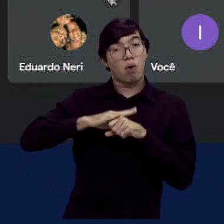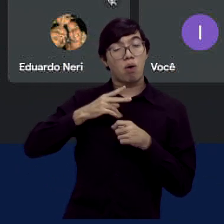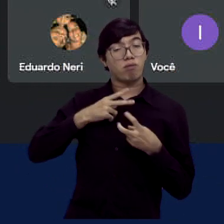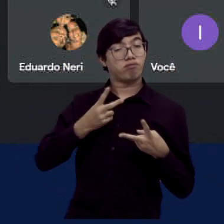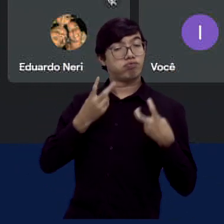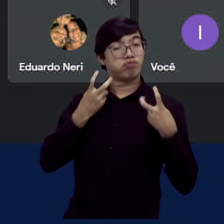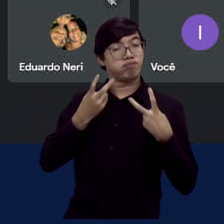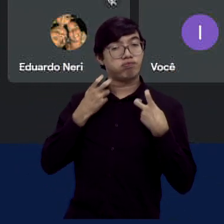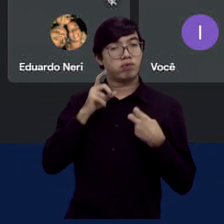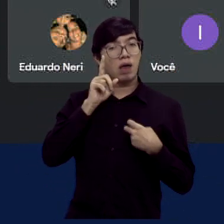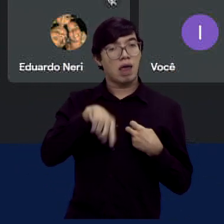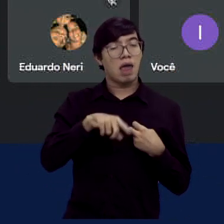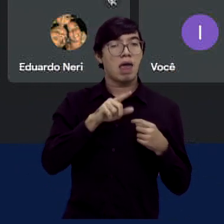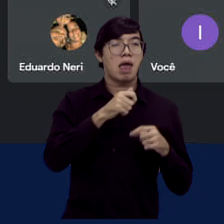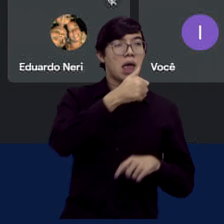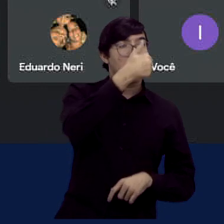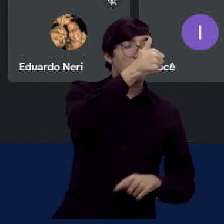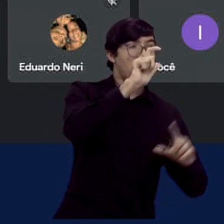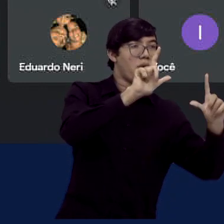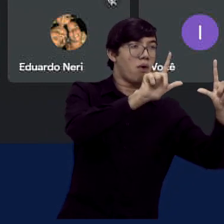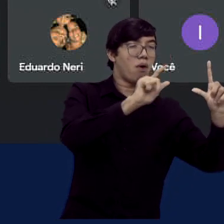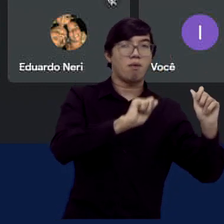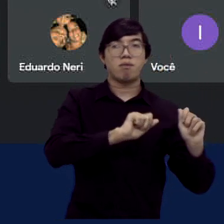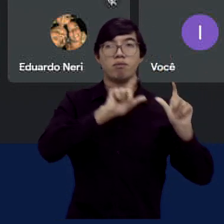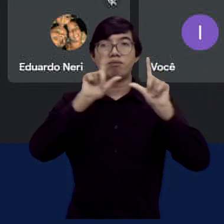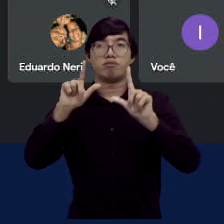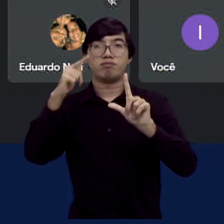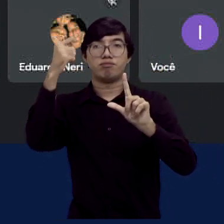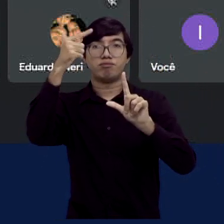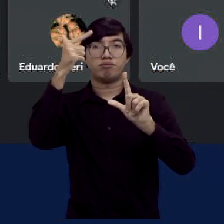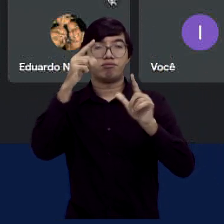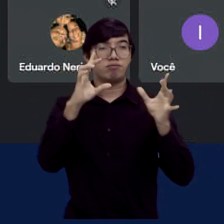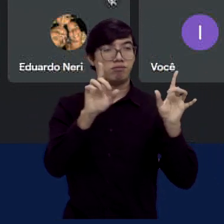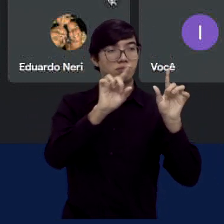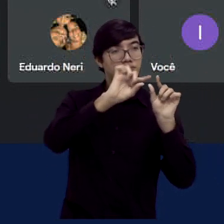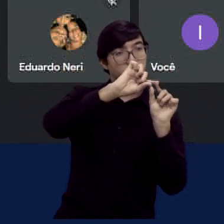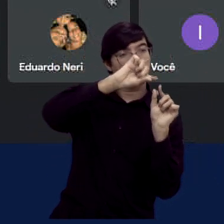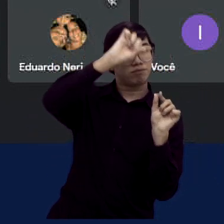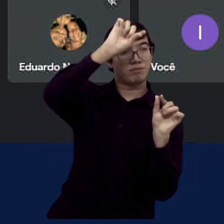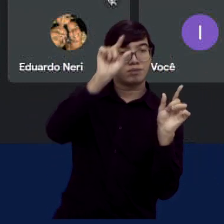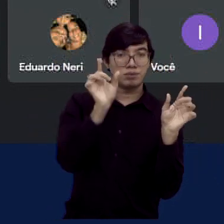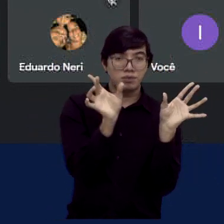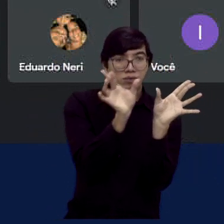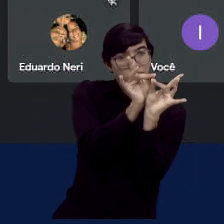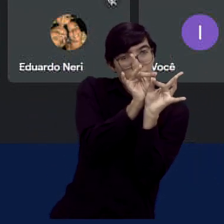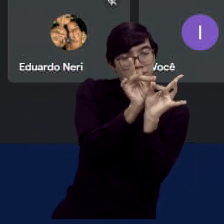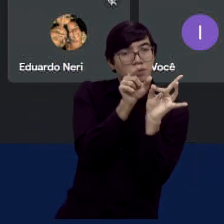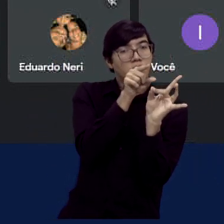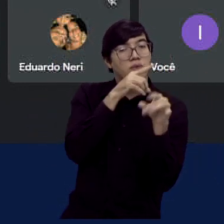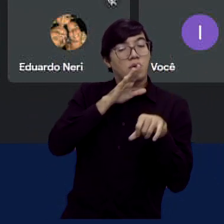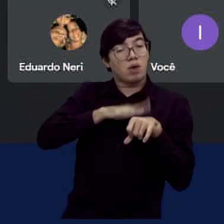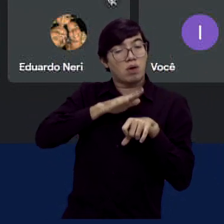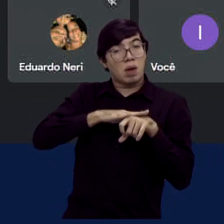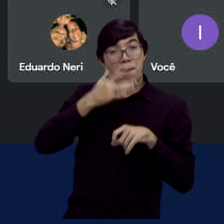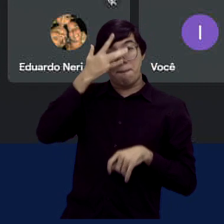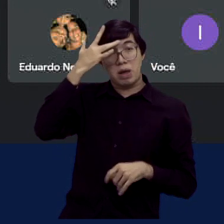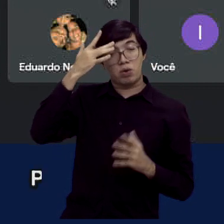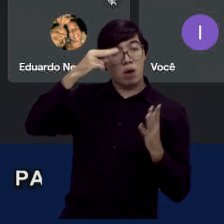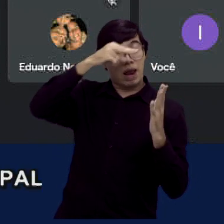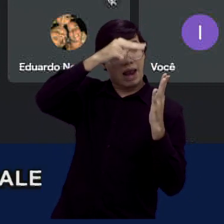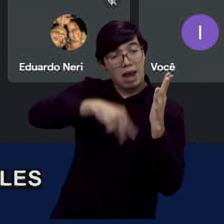conectando o primeiro ao segundo quadro. É nessa sarjeta, nessa calha, que você tem essa